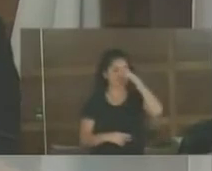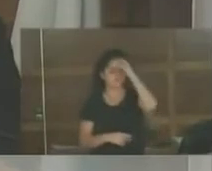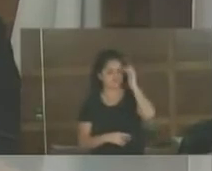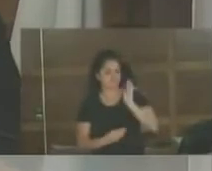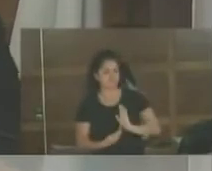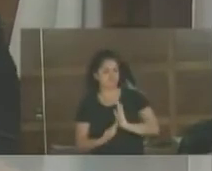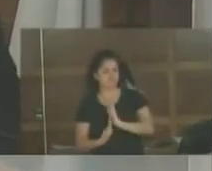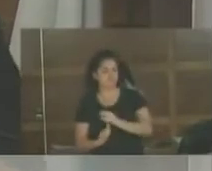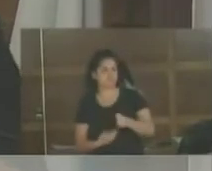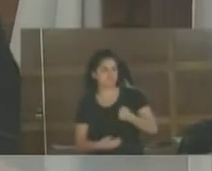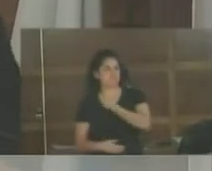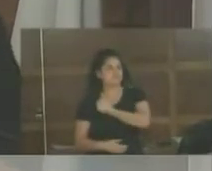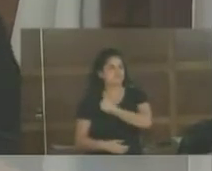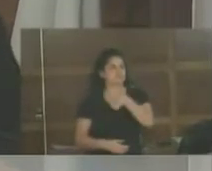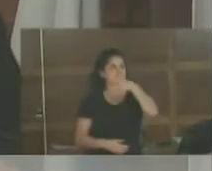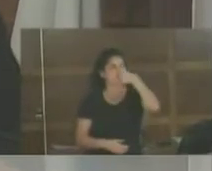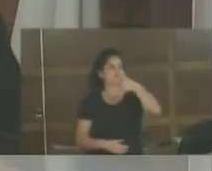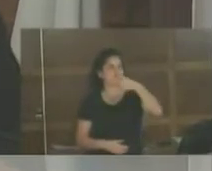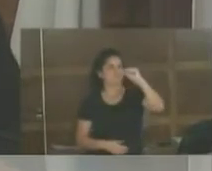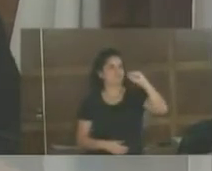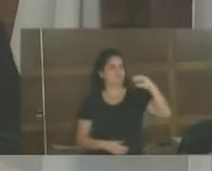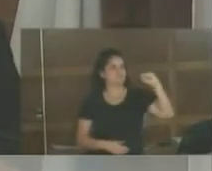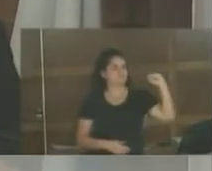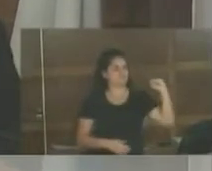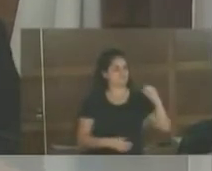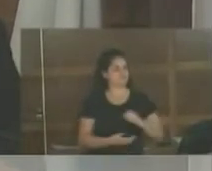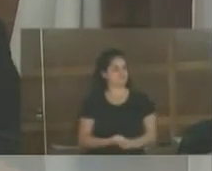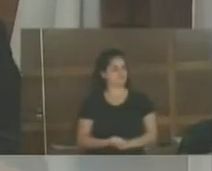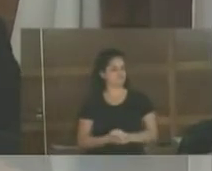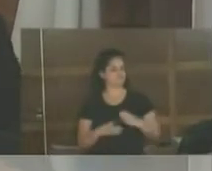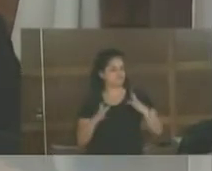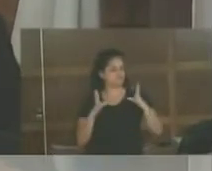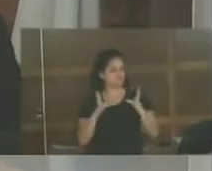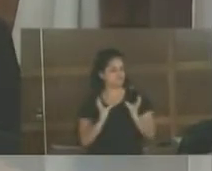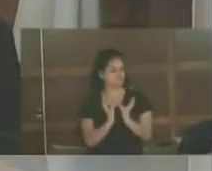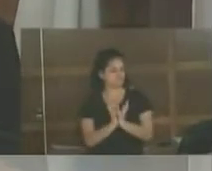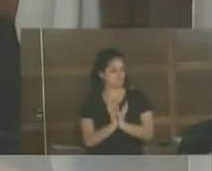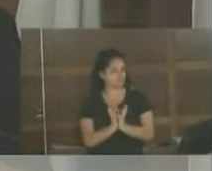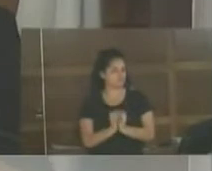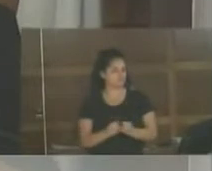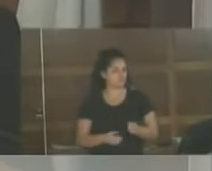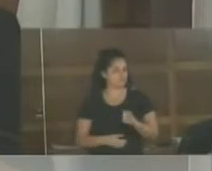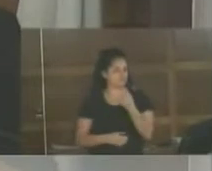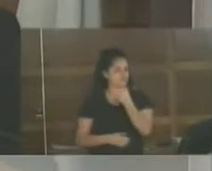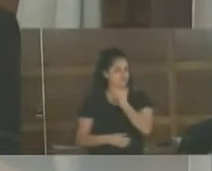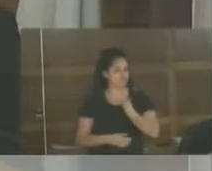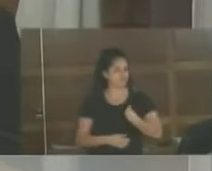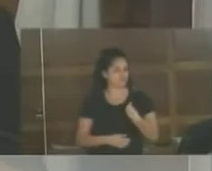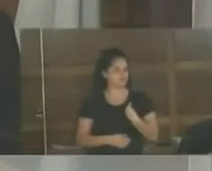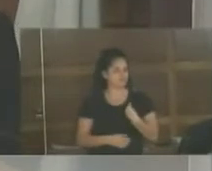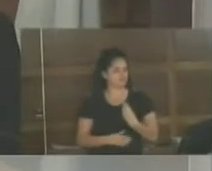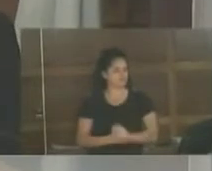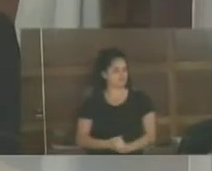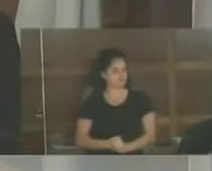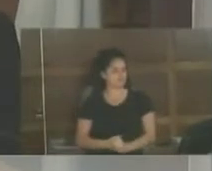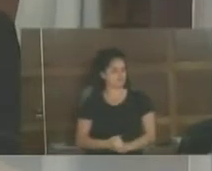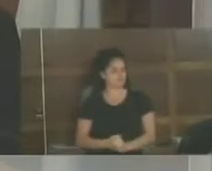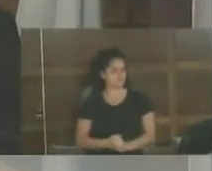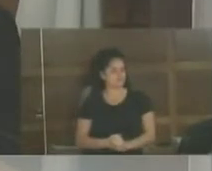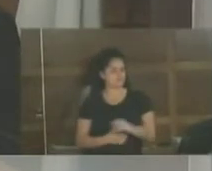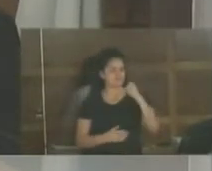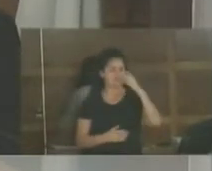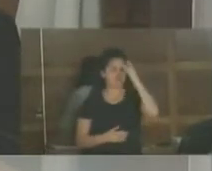é 188, tá, que é o Centro de Valorização da Vida. Sei que é difícil, na hora que a pessoa está querendo se matar, ela vai ligar,